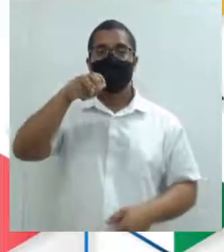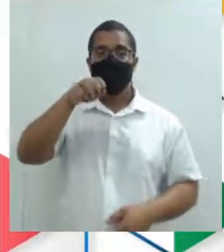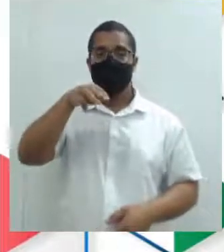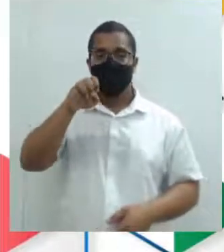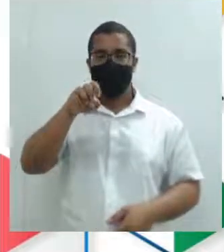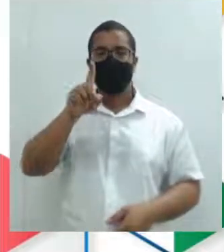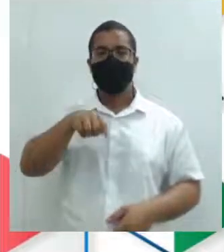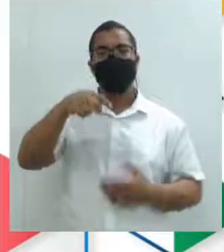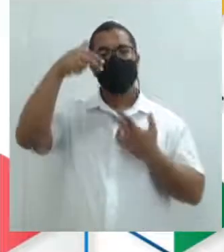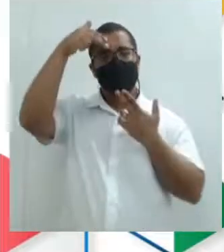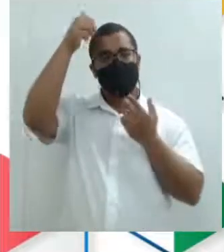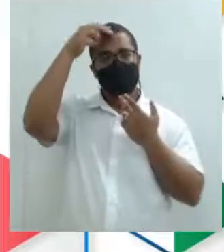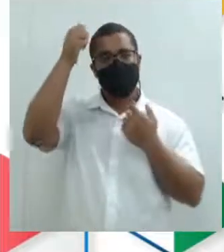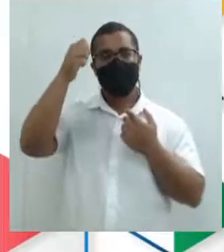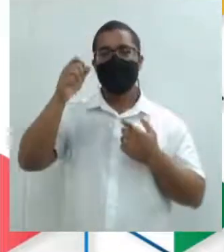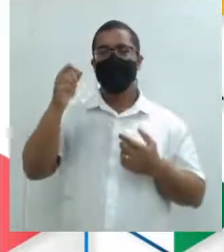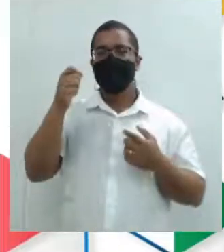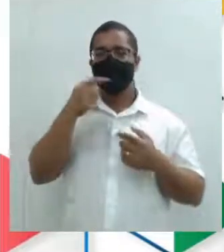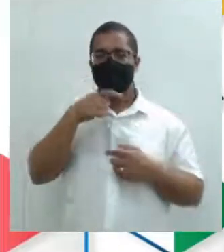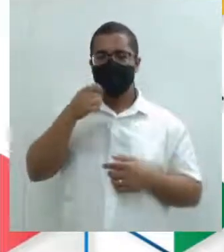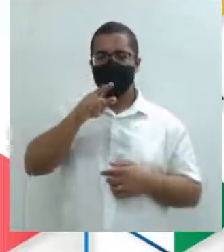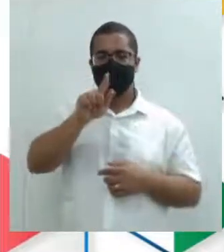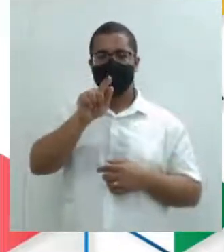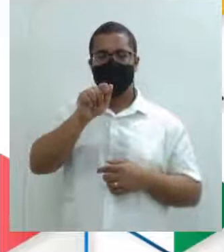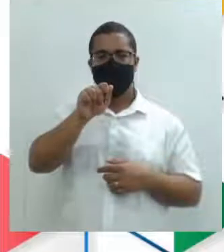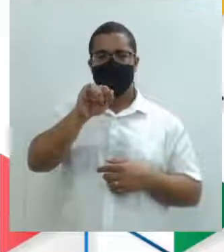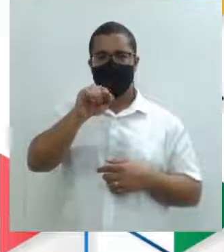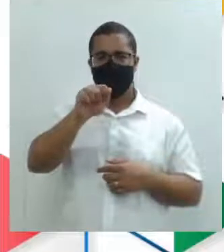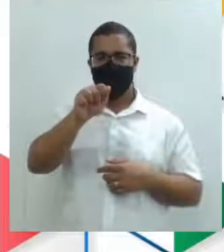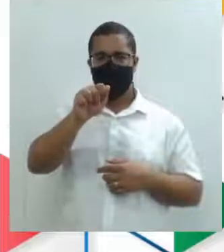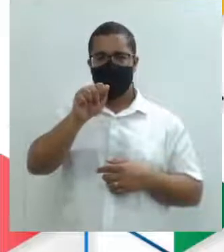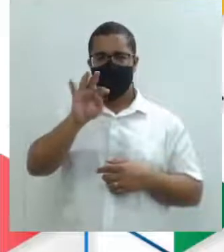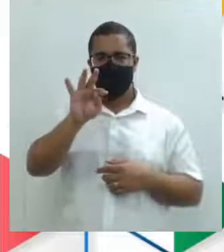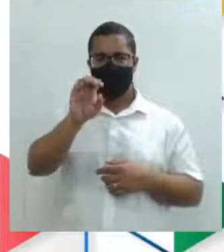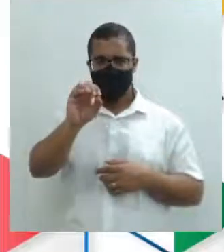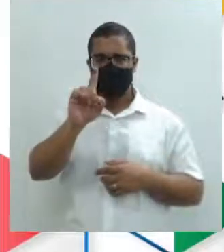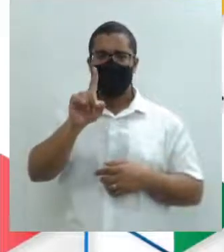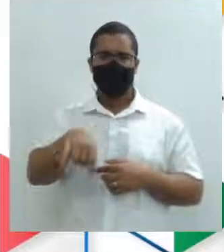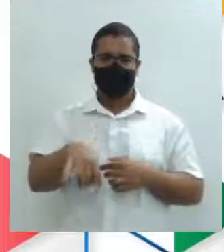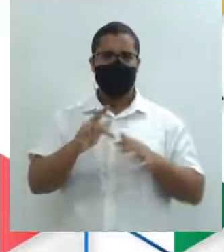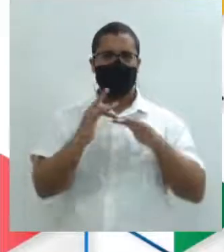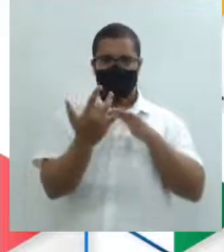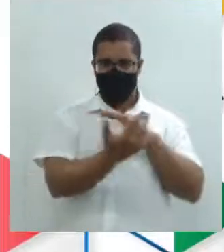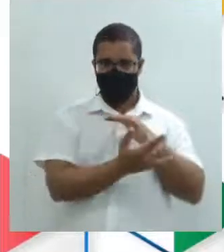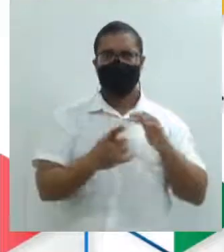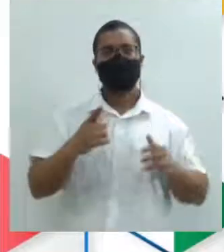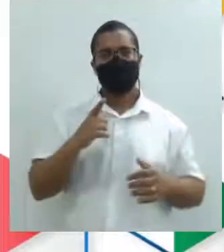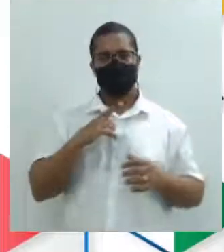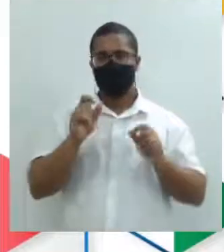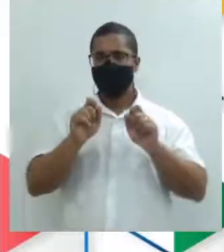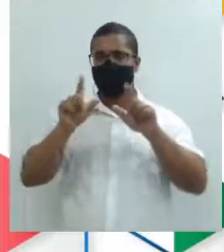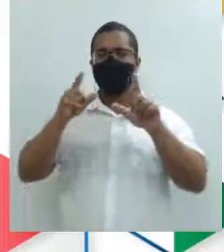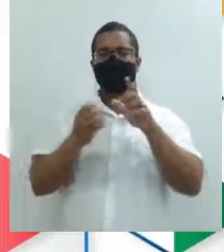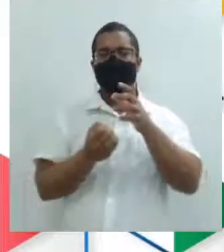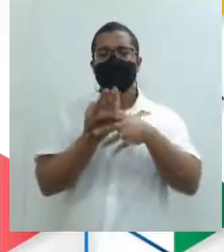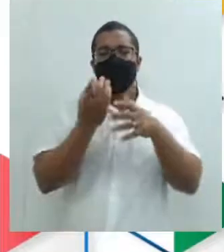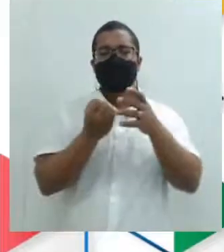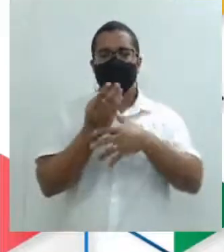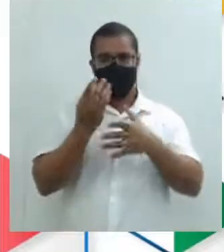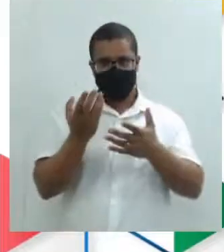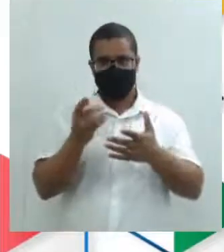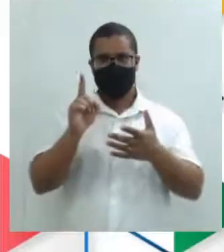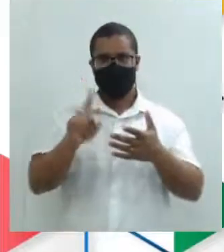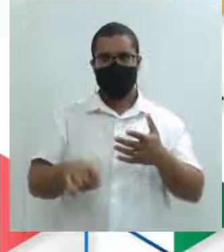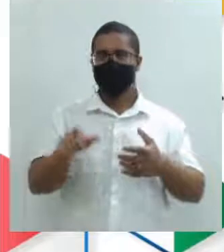Bode Gaiato. O Bode Gaiato é um perfil das redes sociais que faz memes com